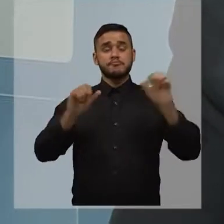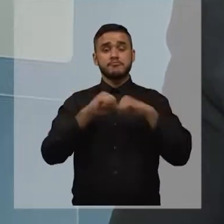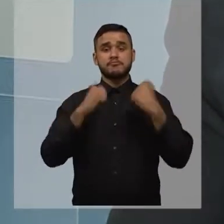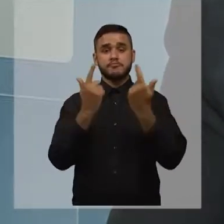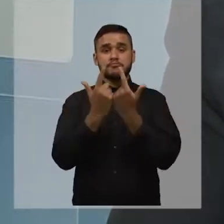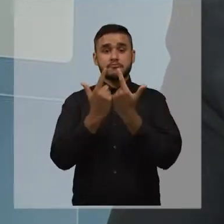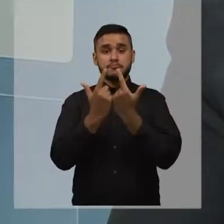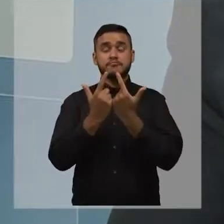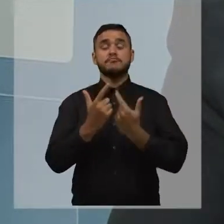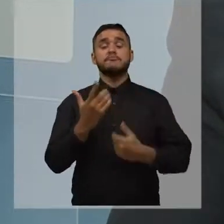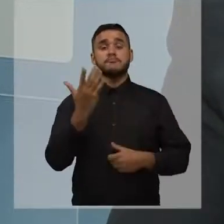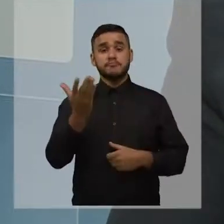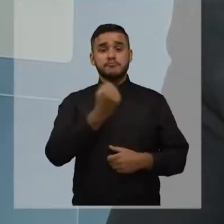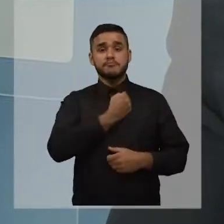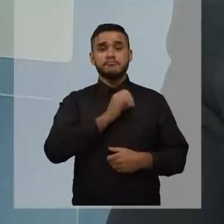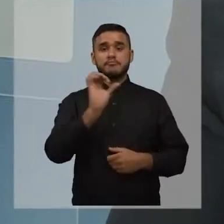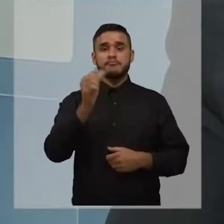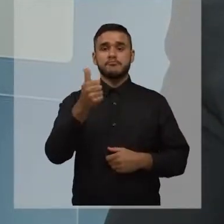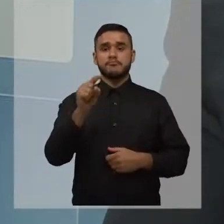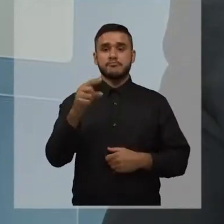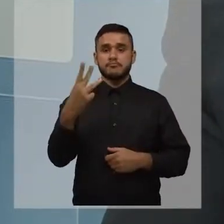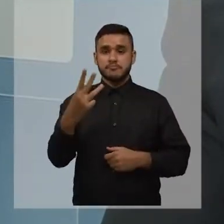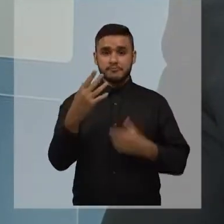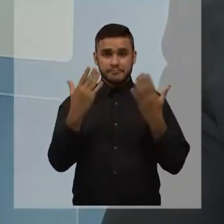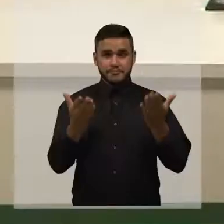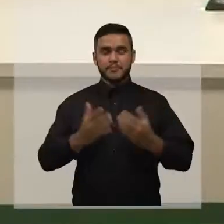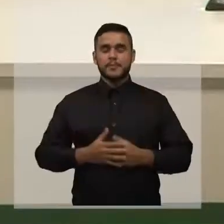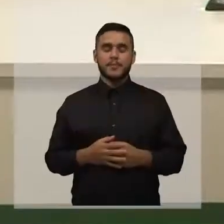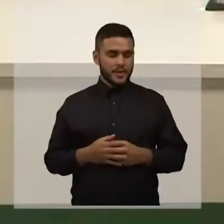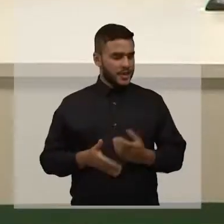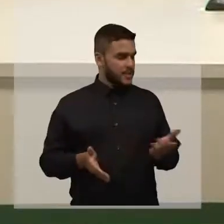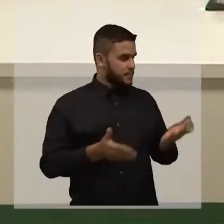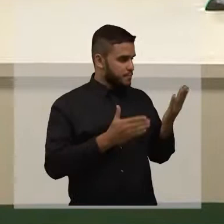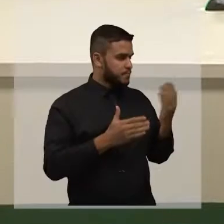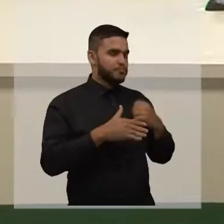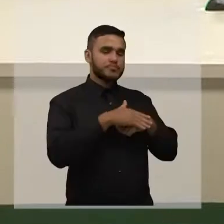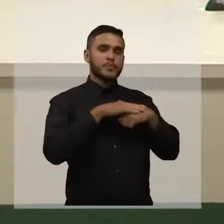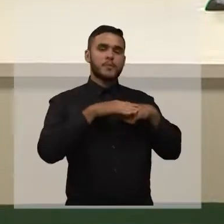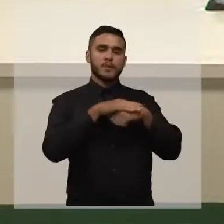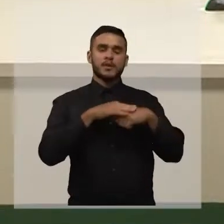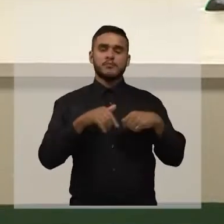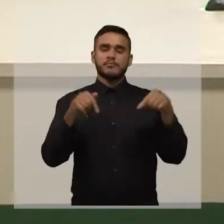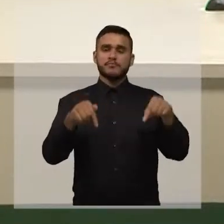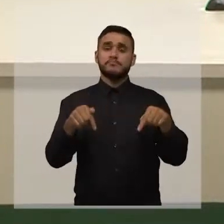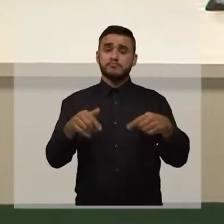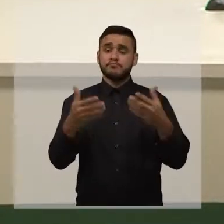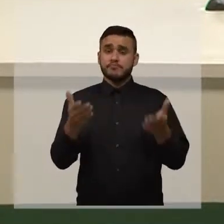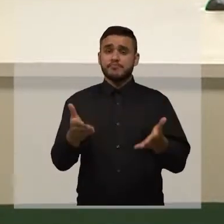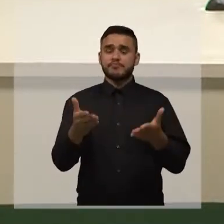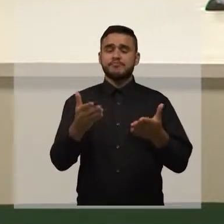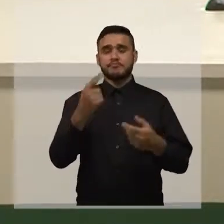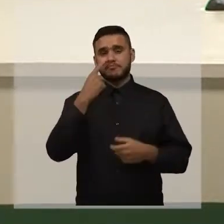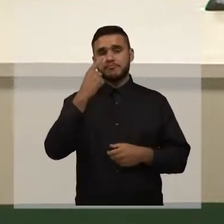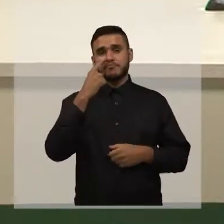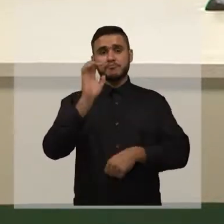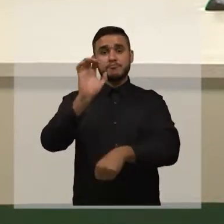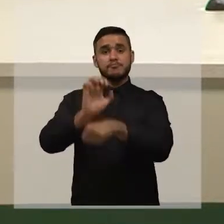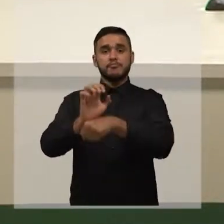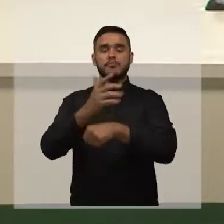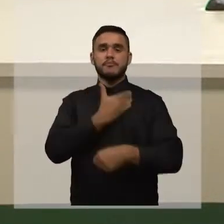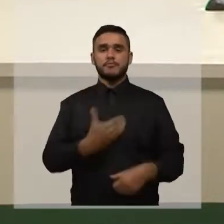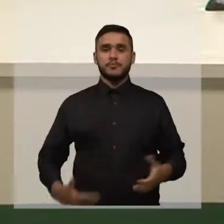canal 61.3. Luiz, vamos ver se te desse aqui para a nossa Seara aqui, para o estado do